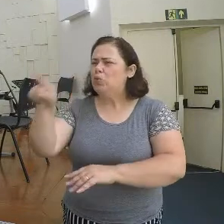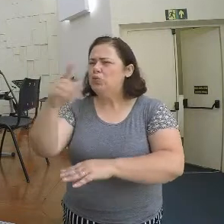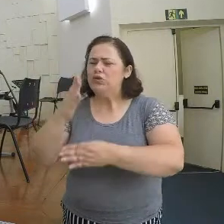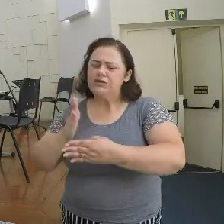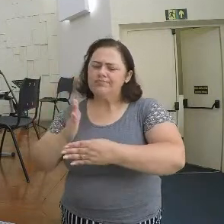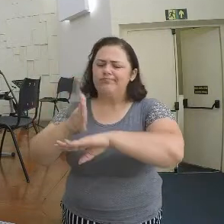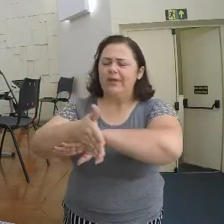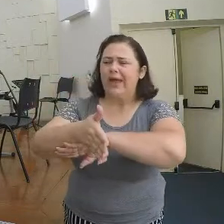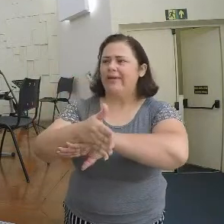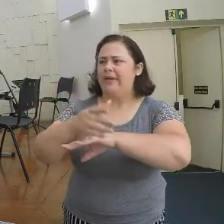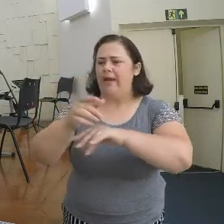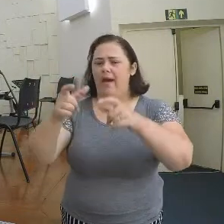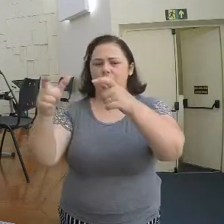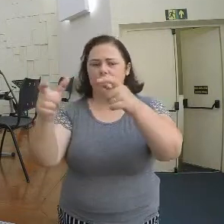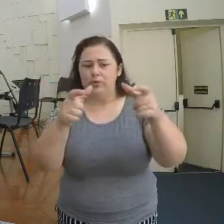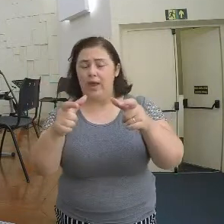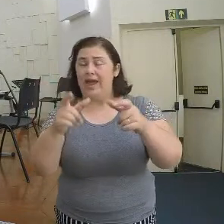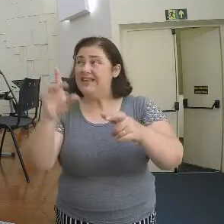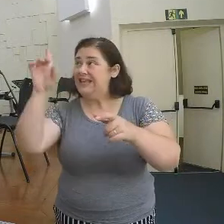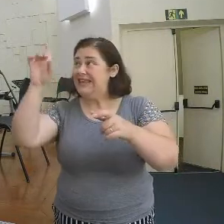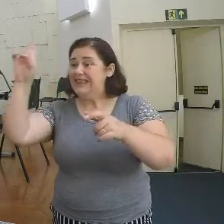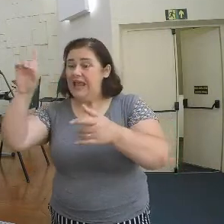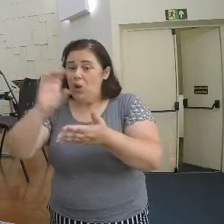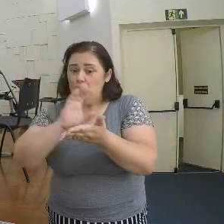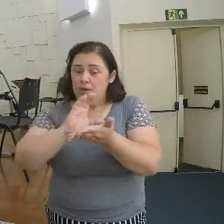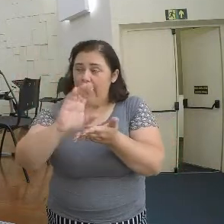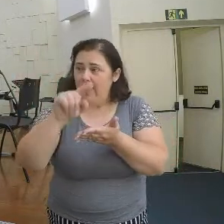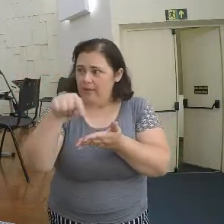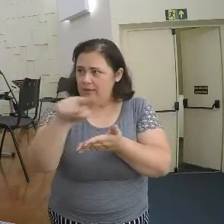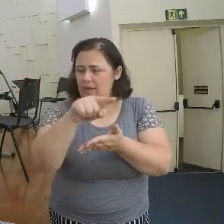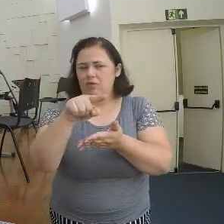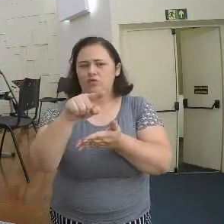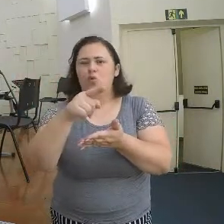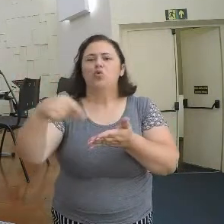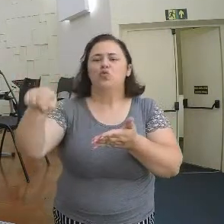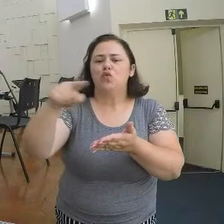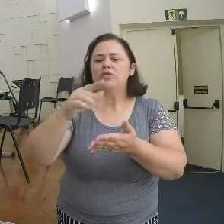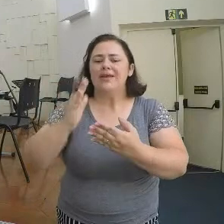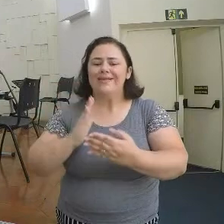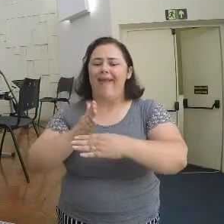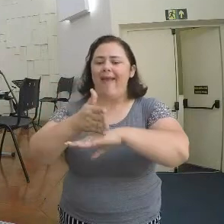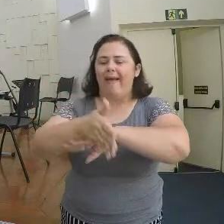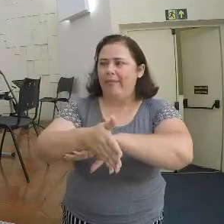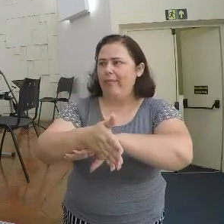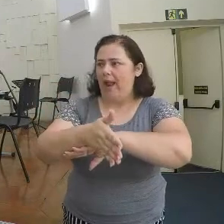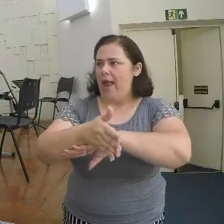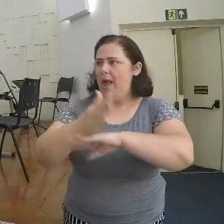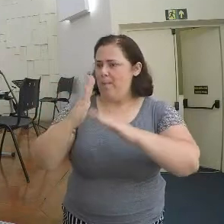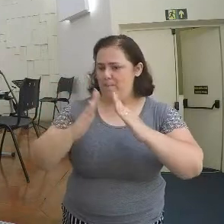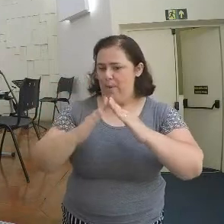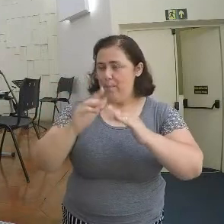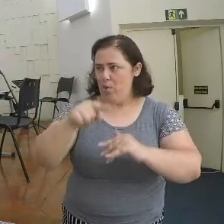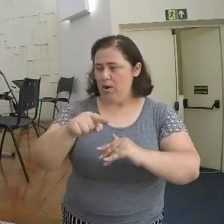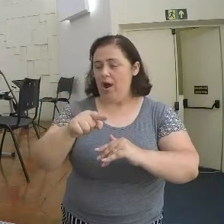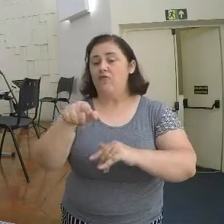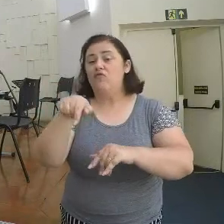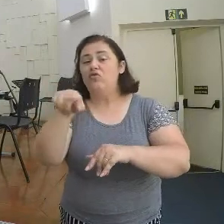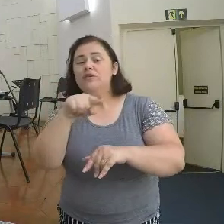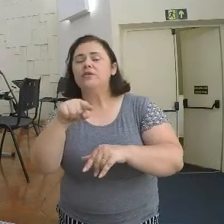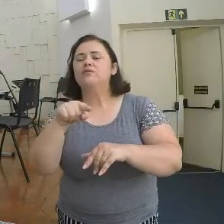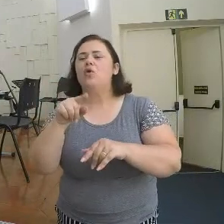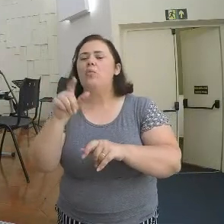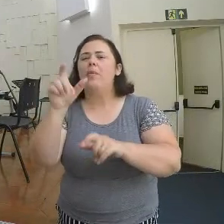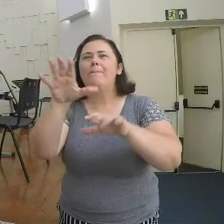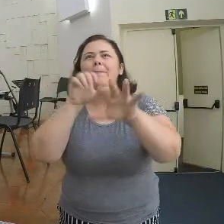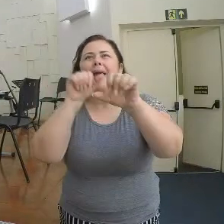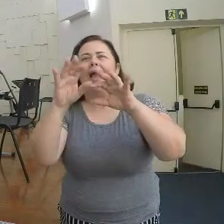Senhor teu Deus te dá por herança, ao possuí-la e nela habitares, tomarás das primícias de todos os